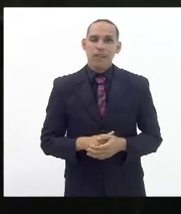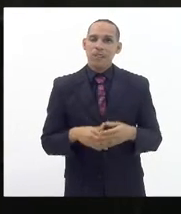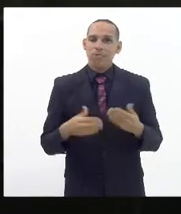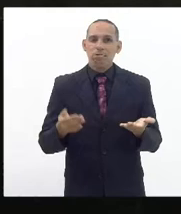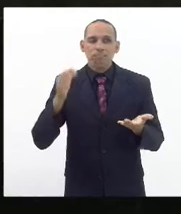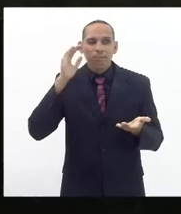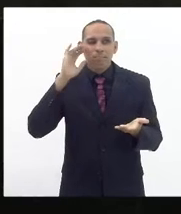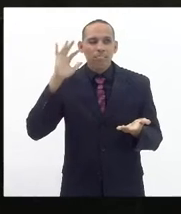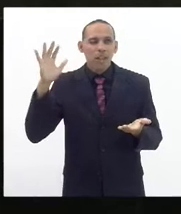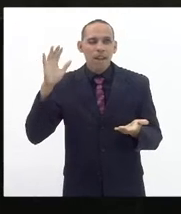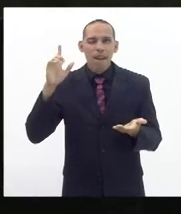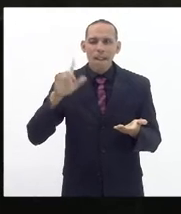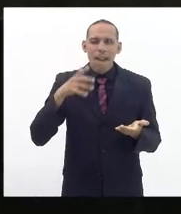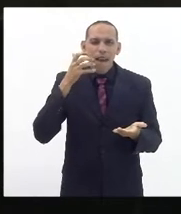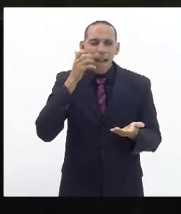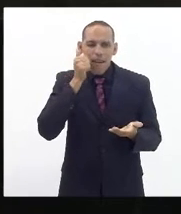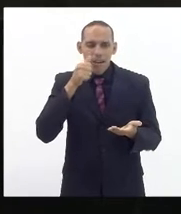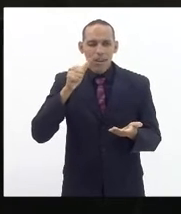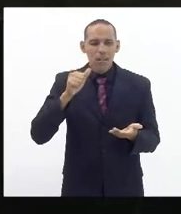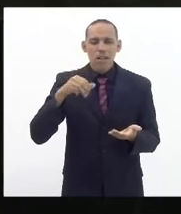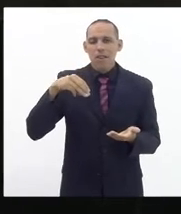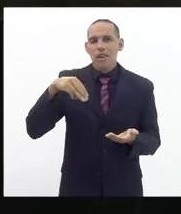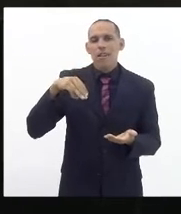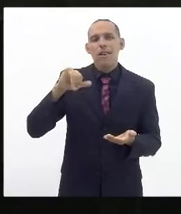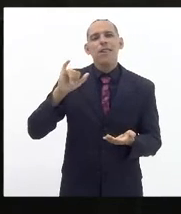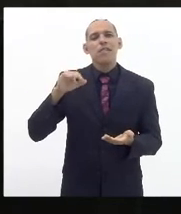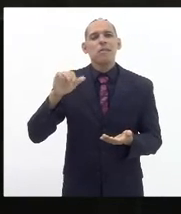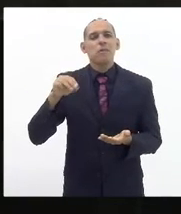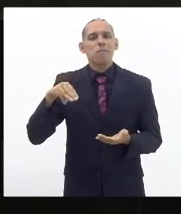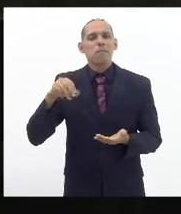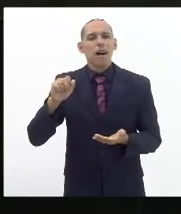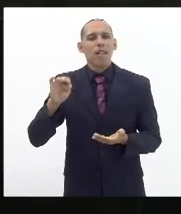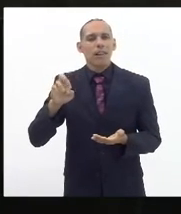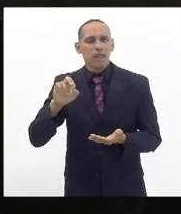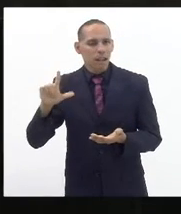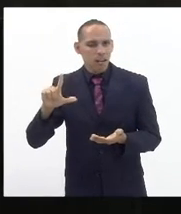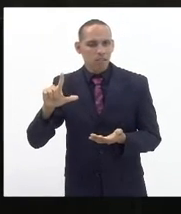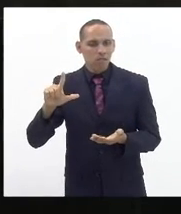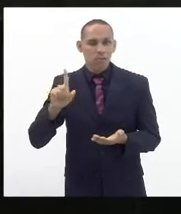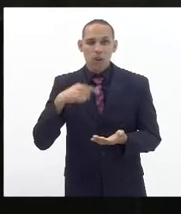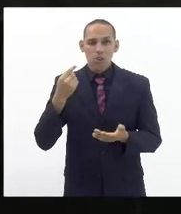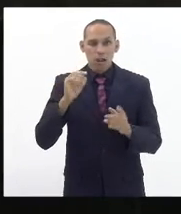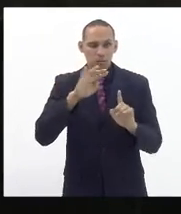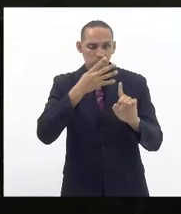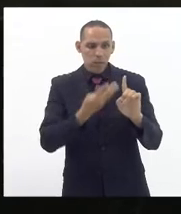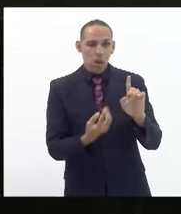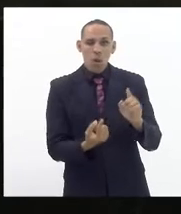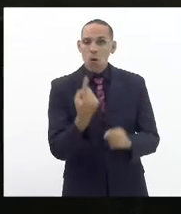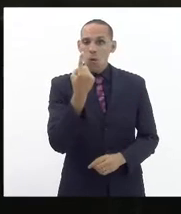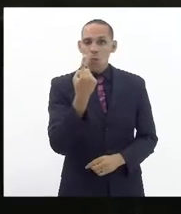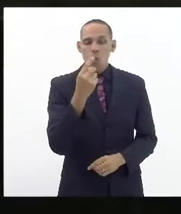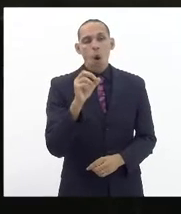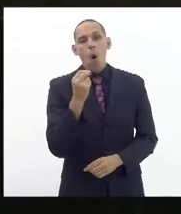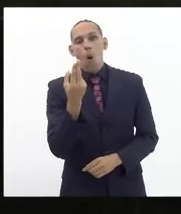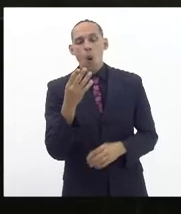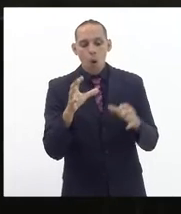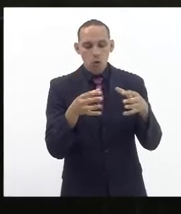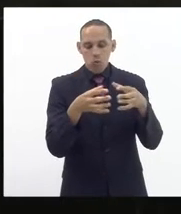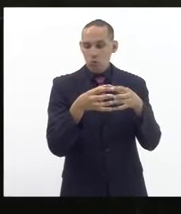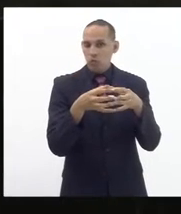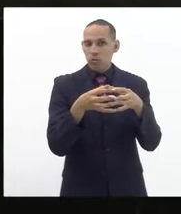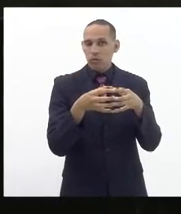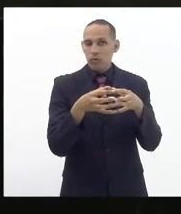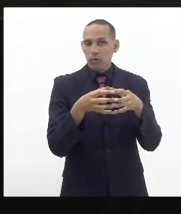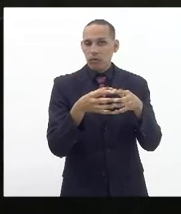pensar, né, se é um patrimônio material, ou seja, se estamos homenageando diretamente um passista ou um conjunto de